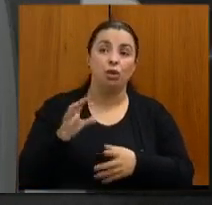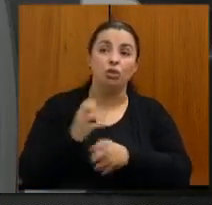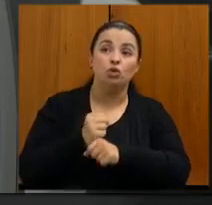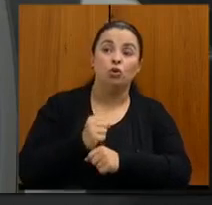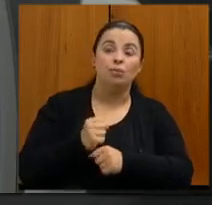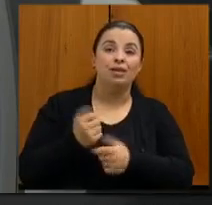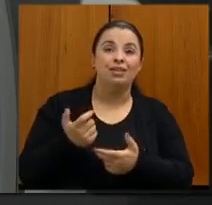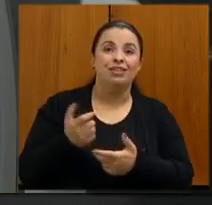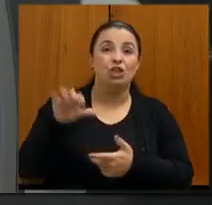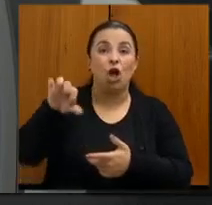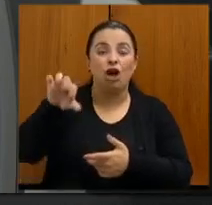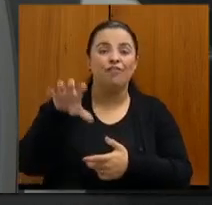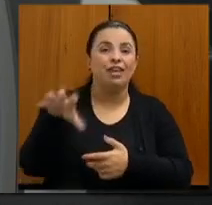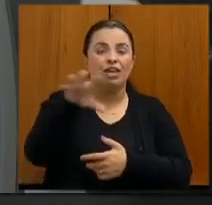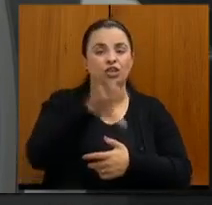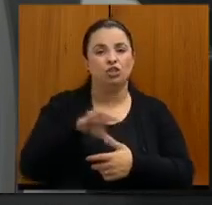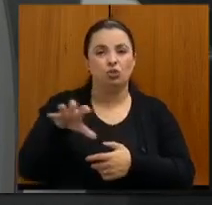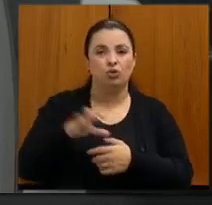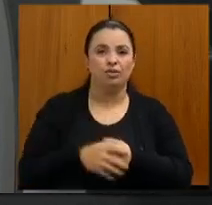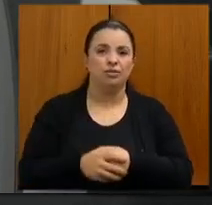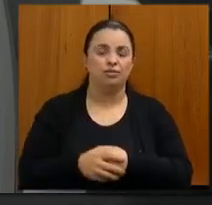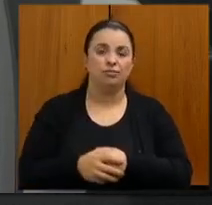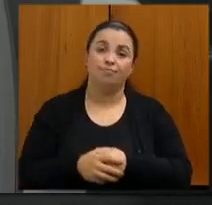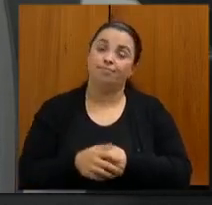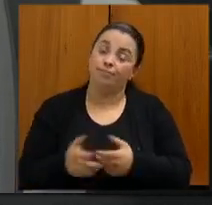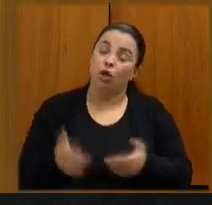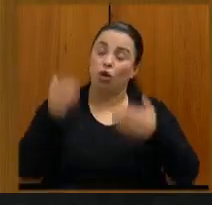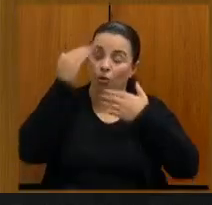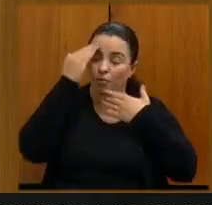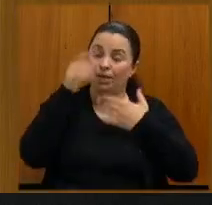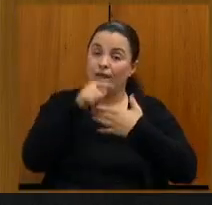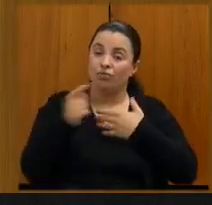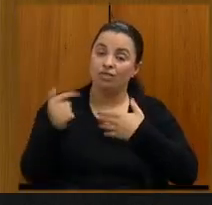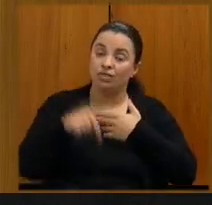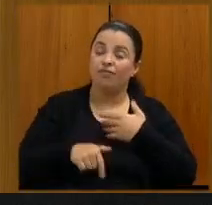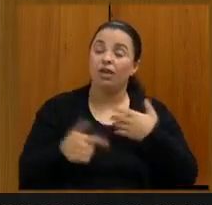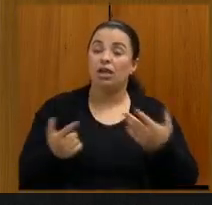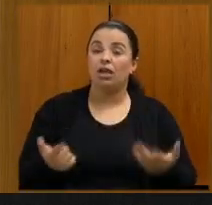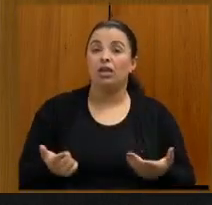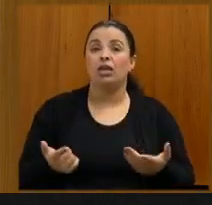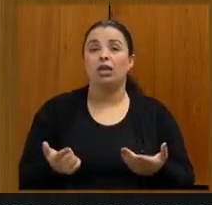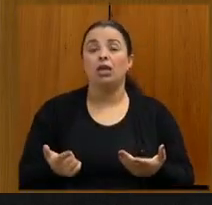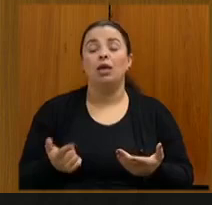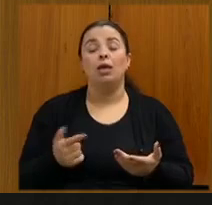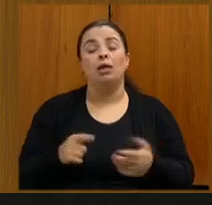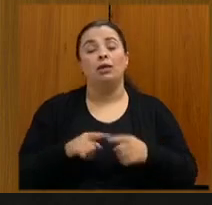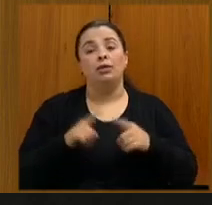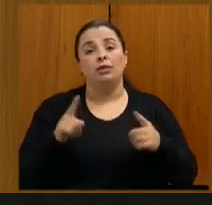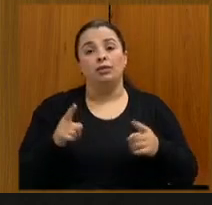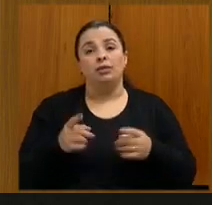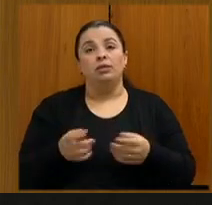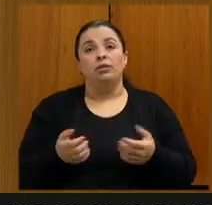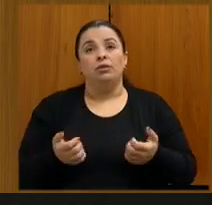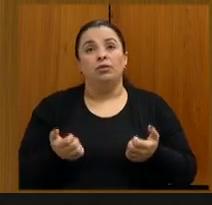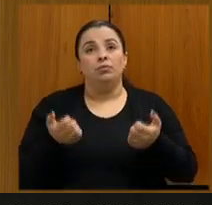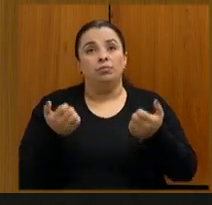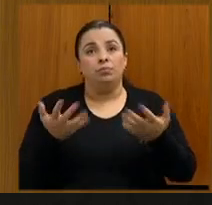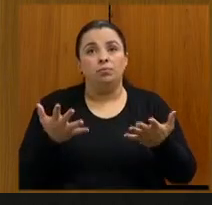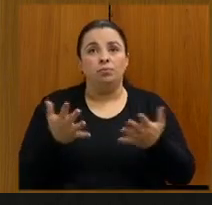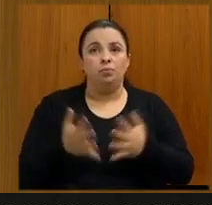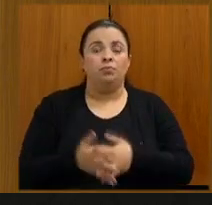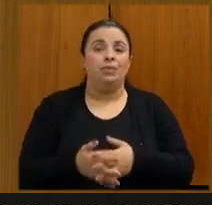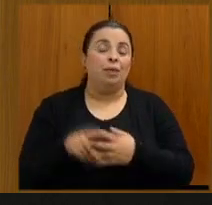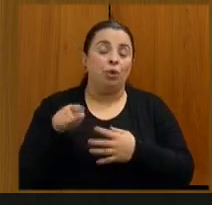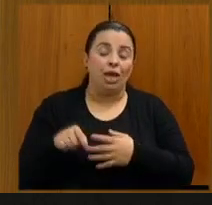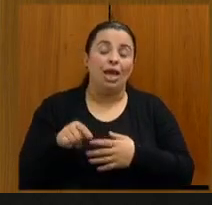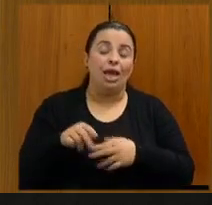falando obrigada aí para você ter vindo e eu deixo ainda se quiser porque esse espaço era mais